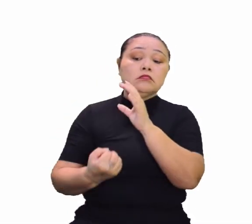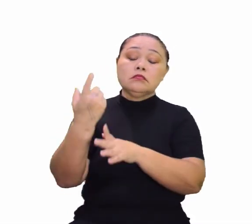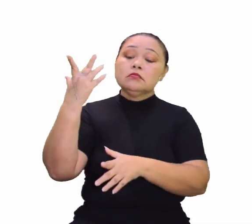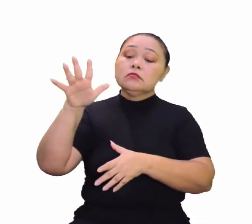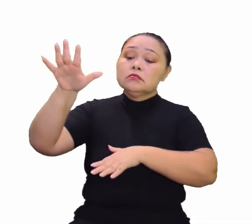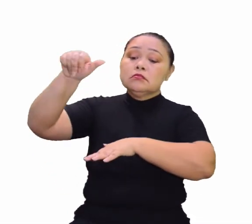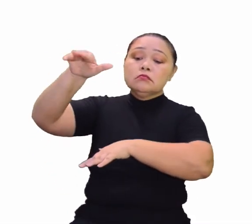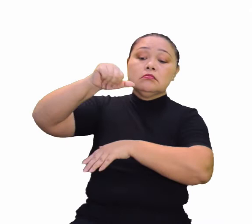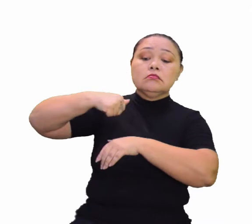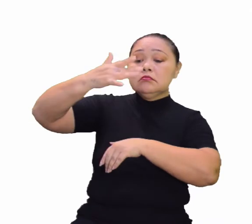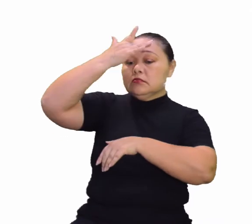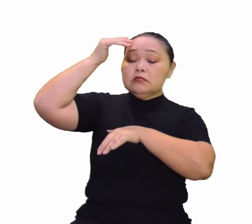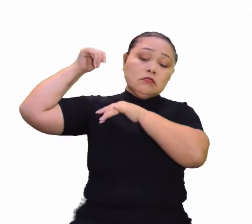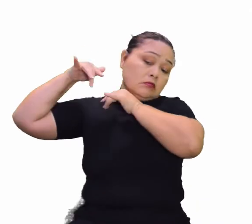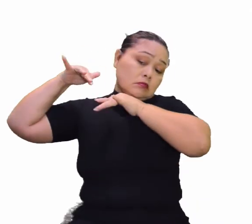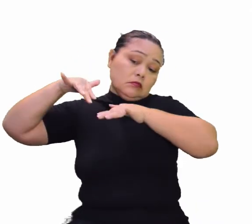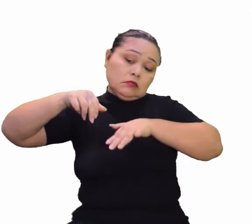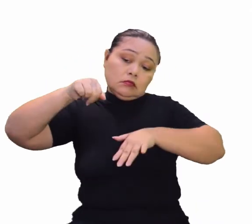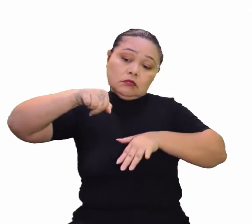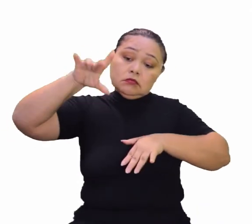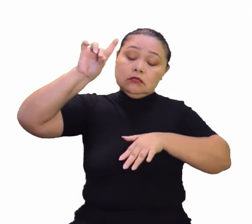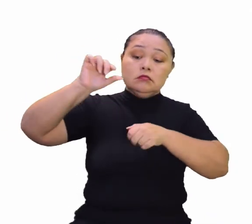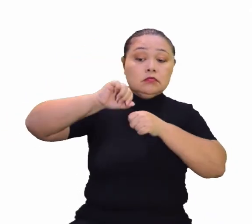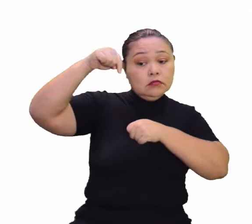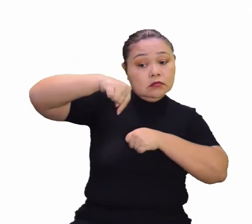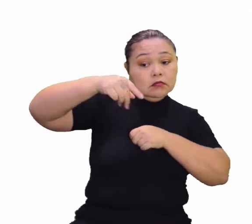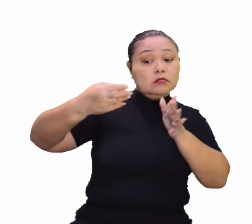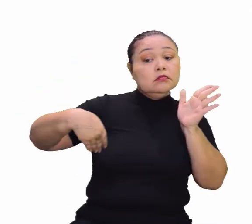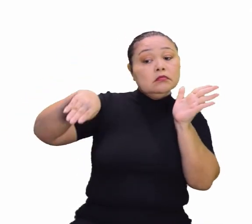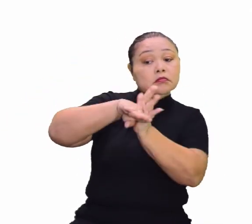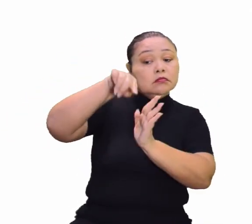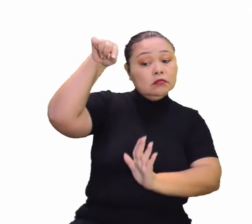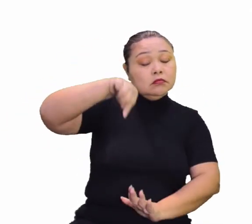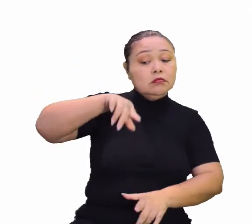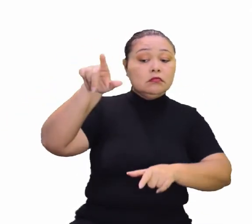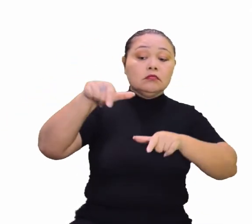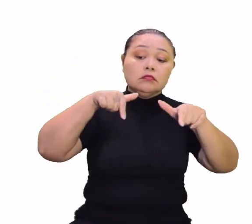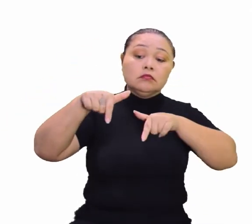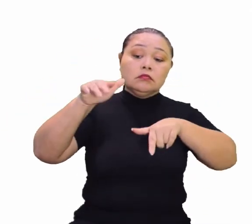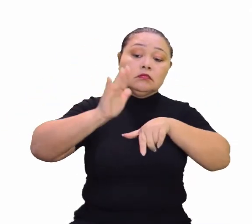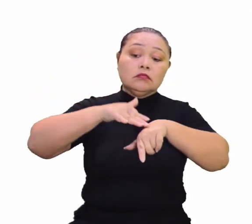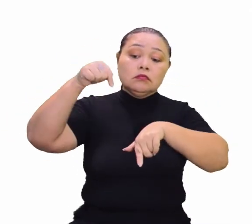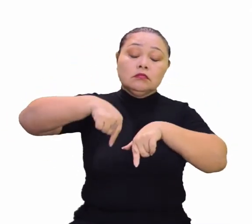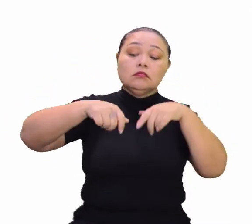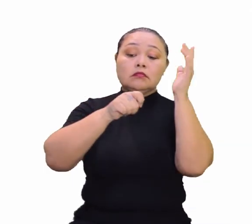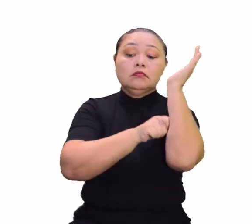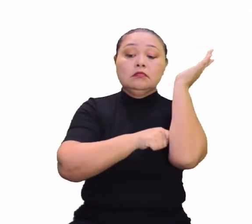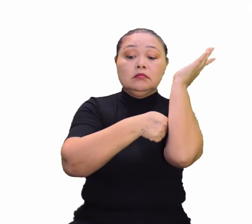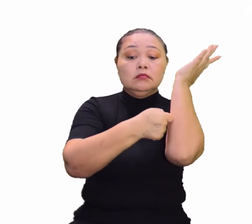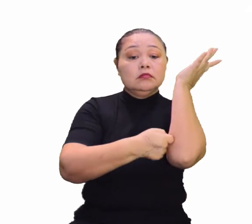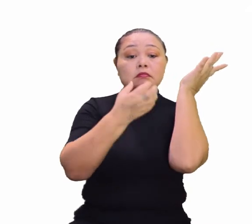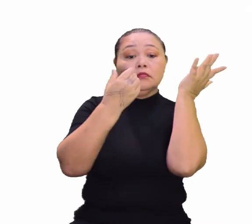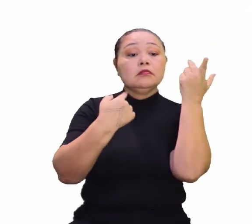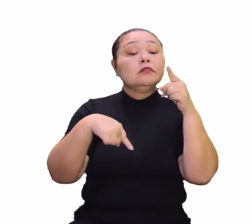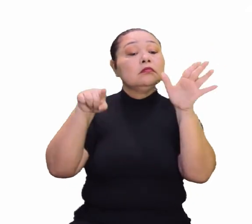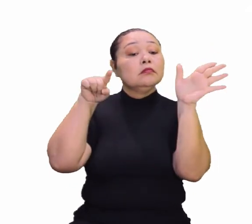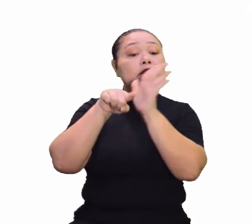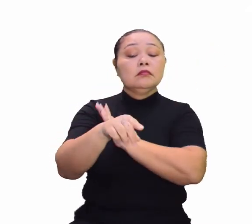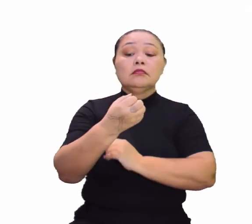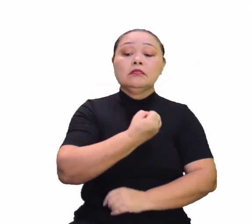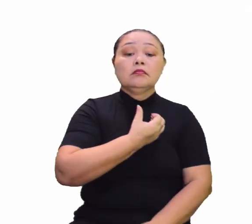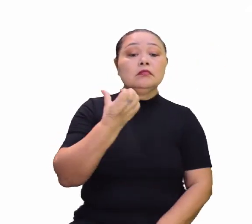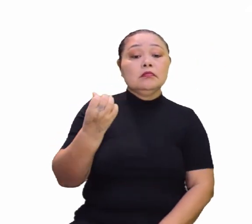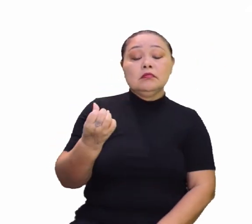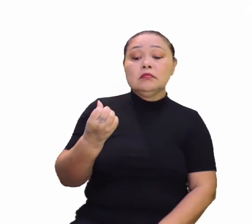para recrutar pessoas do Nordeste para vir para cá, trabalhar nos seringais. Muito bem. E a Questão